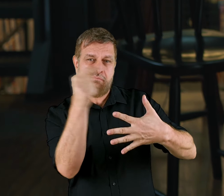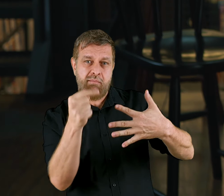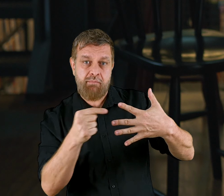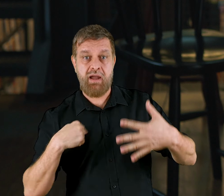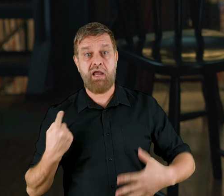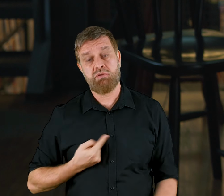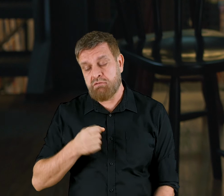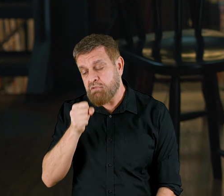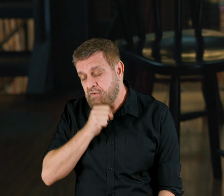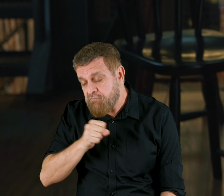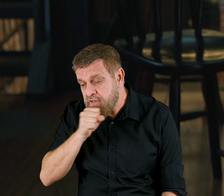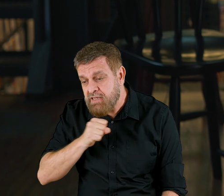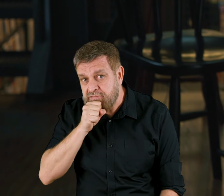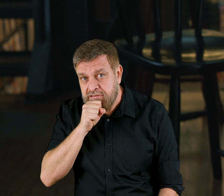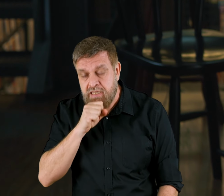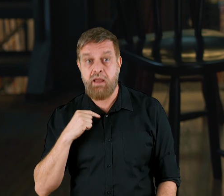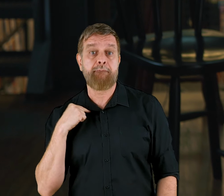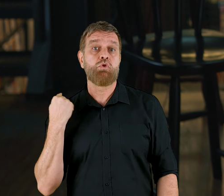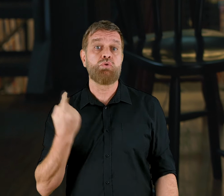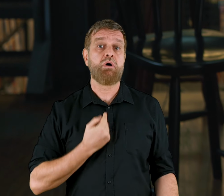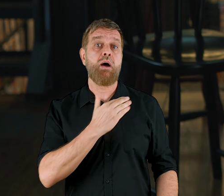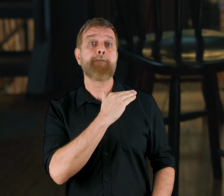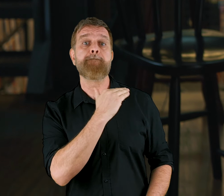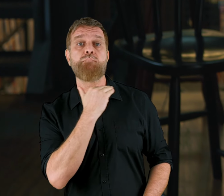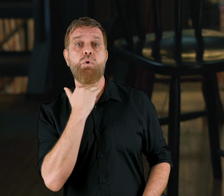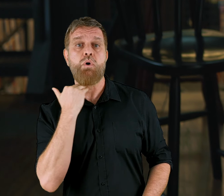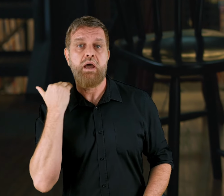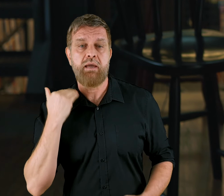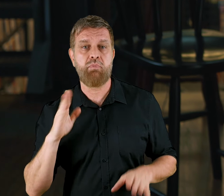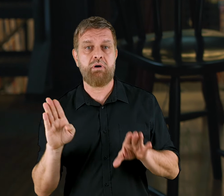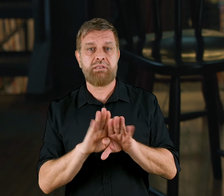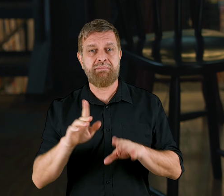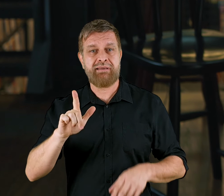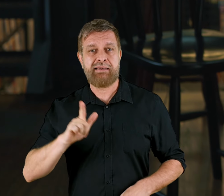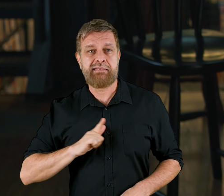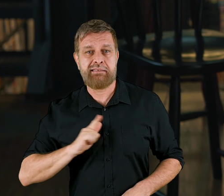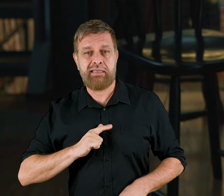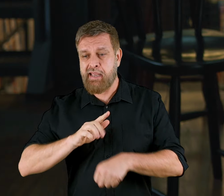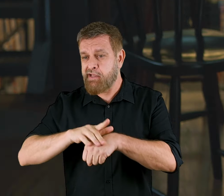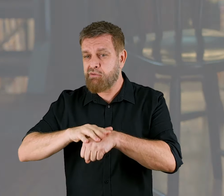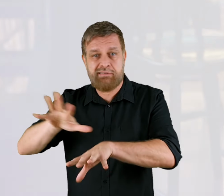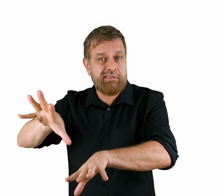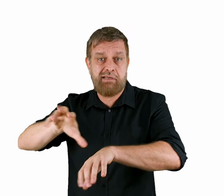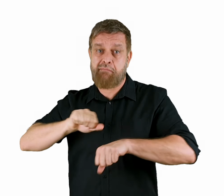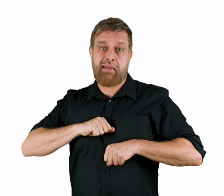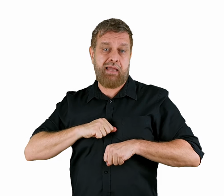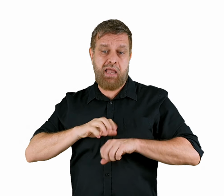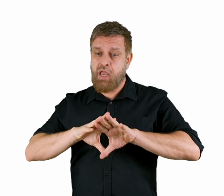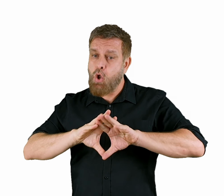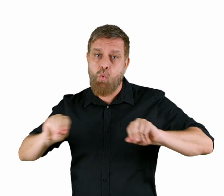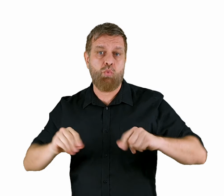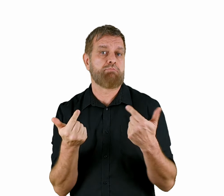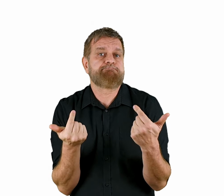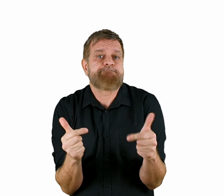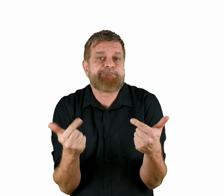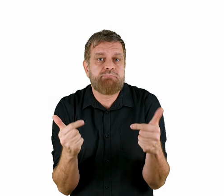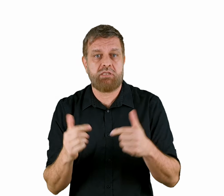de nós envelhecermos, o fato de nós morrermos, o fato de nós sermos acometidos por doenças que são ainda